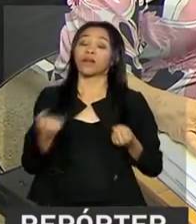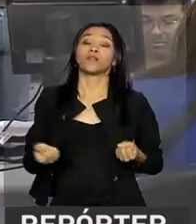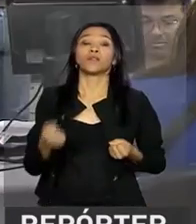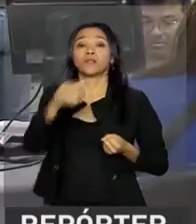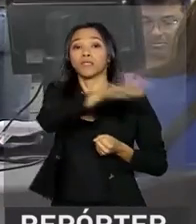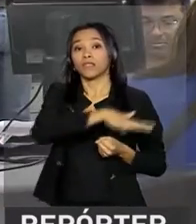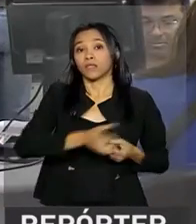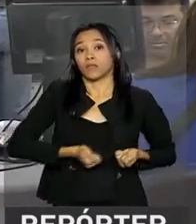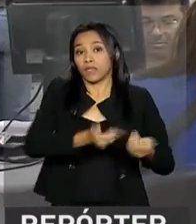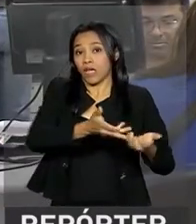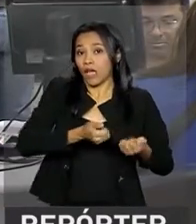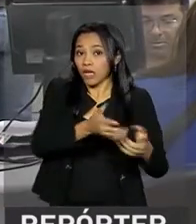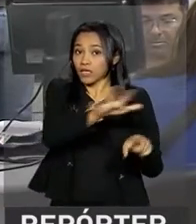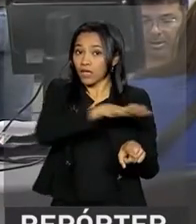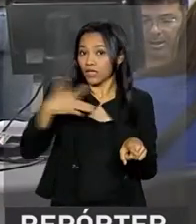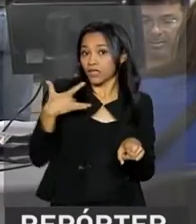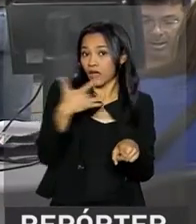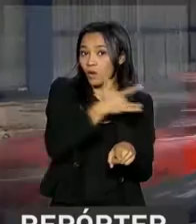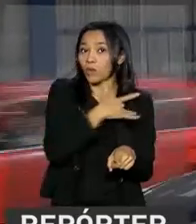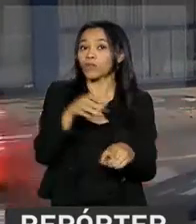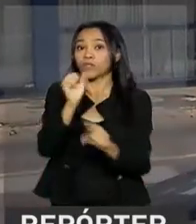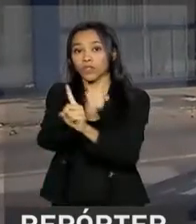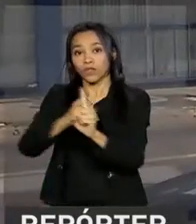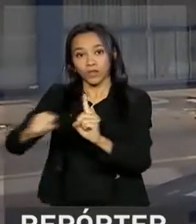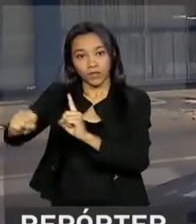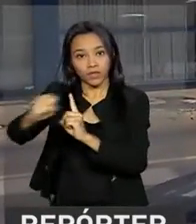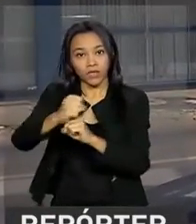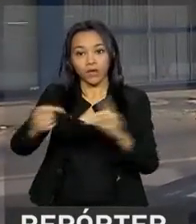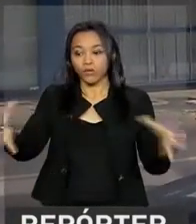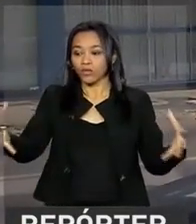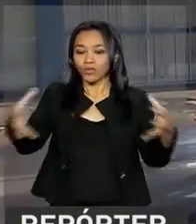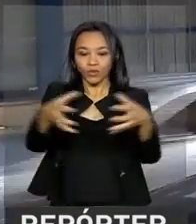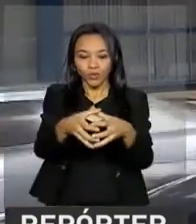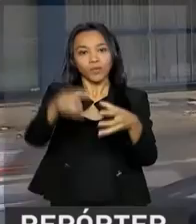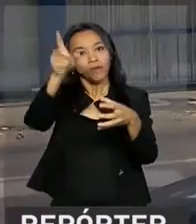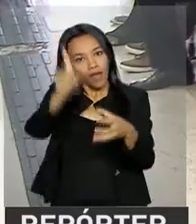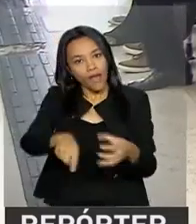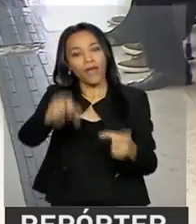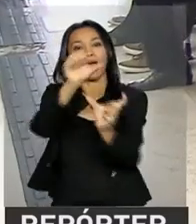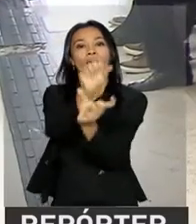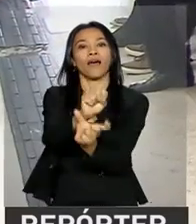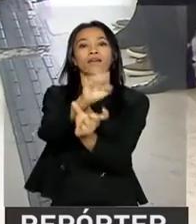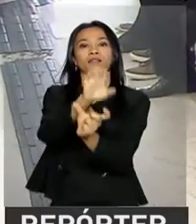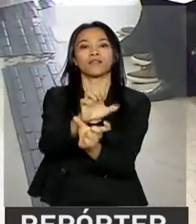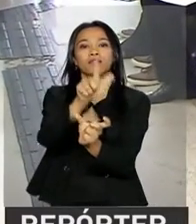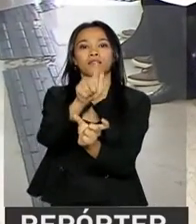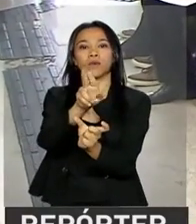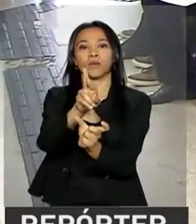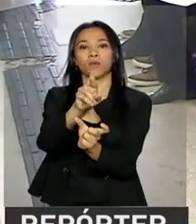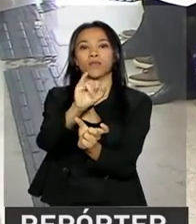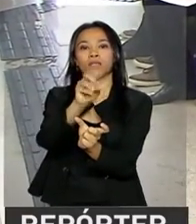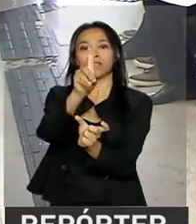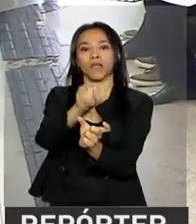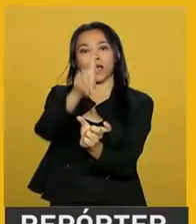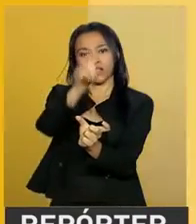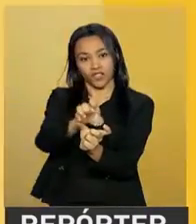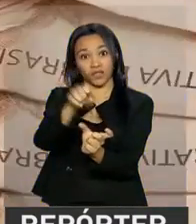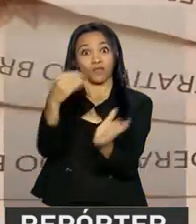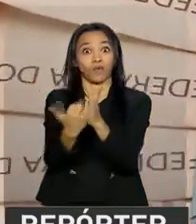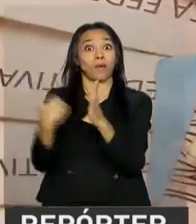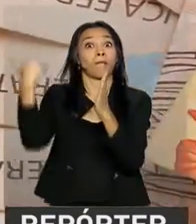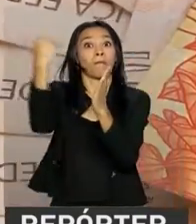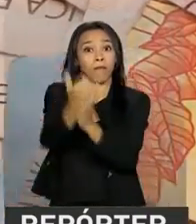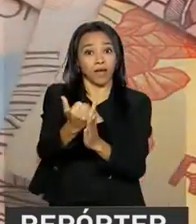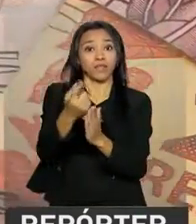saúde previdência e assistência social que formam a seguridade social foram maiores do que as receitas em